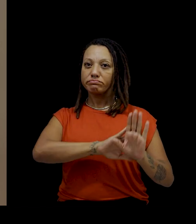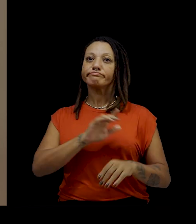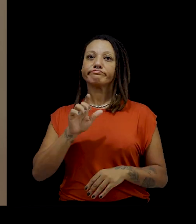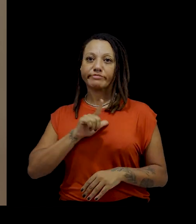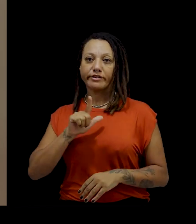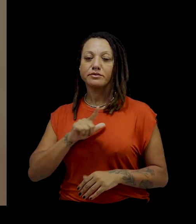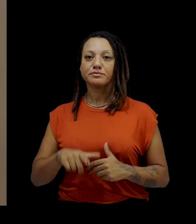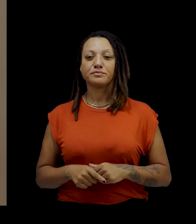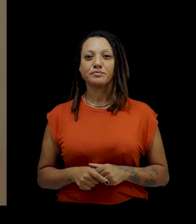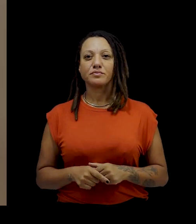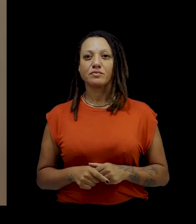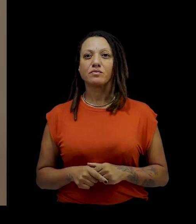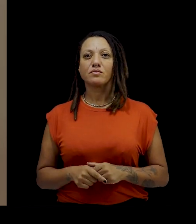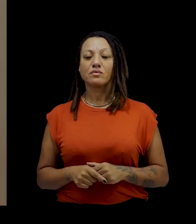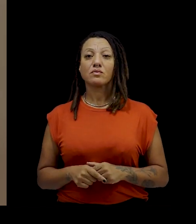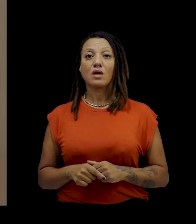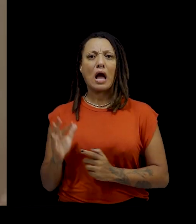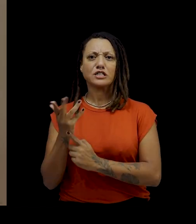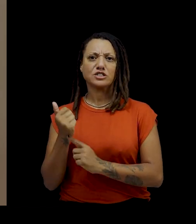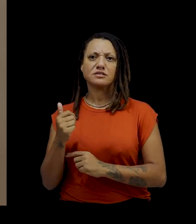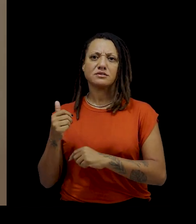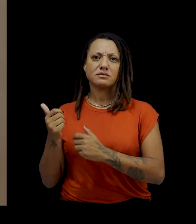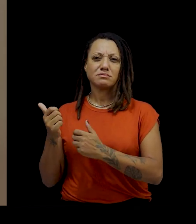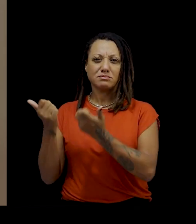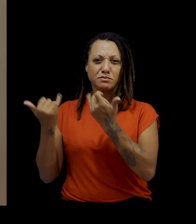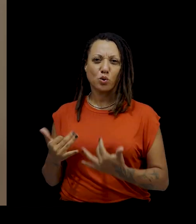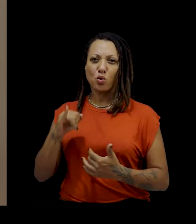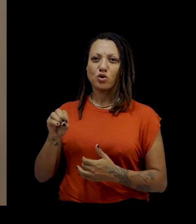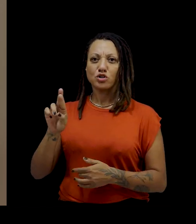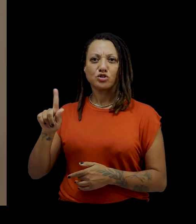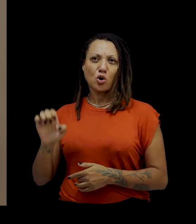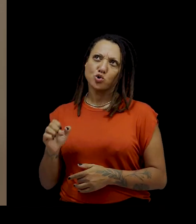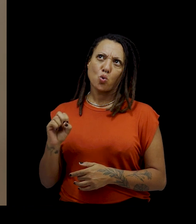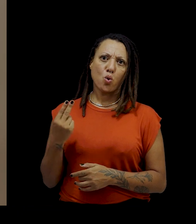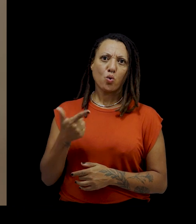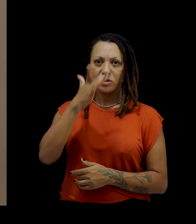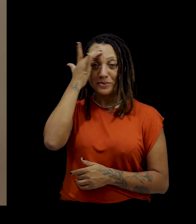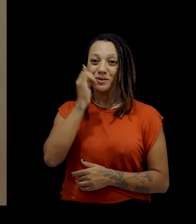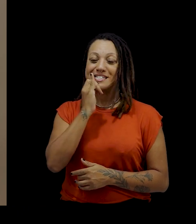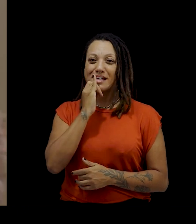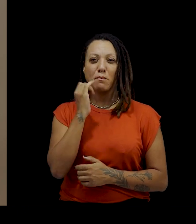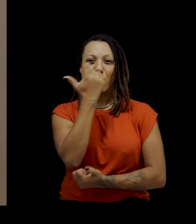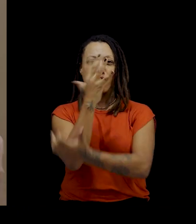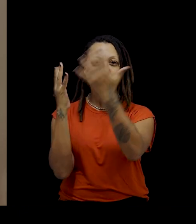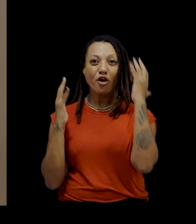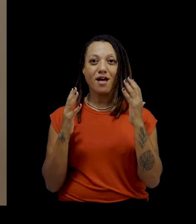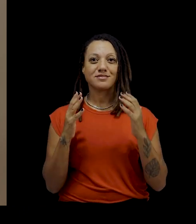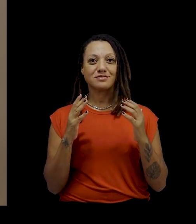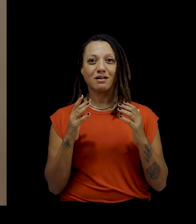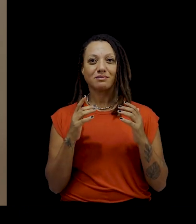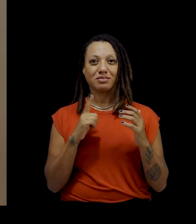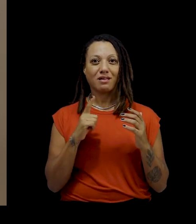dia, acho que foi o Jorge que me falou, uma outra pessoa, é mais fácil você está no meio da floresta ali,